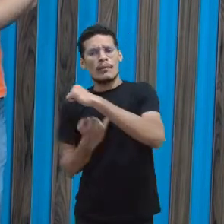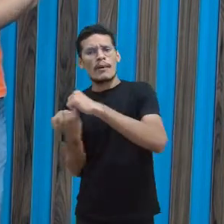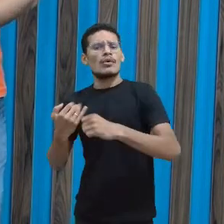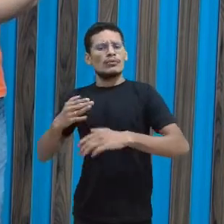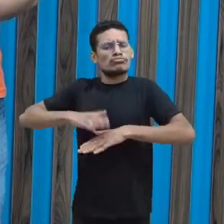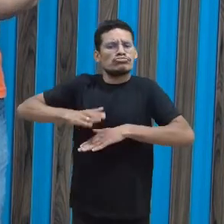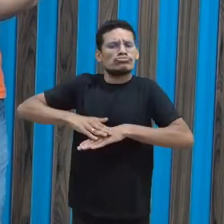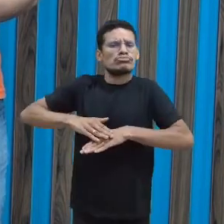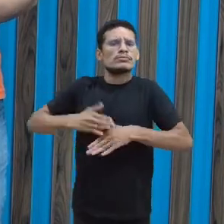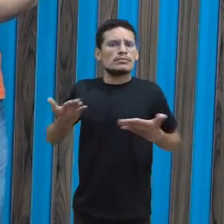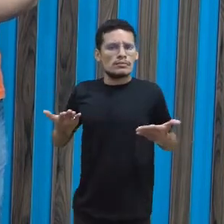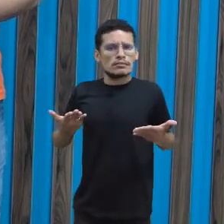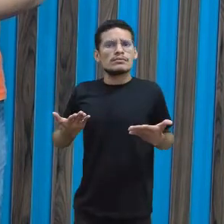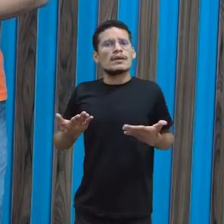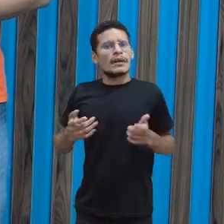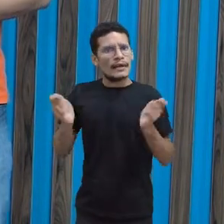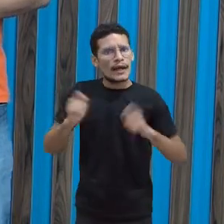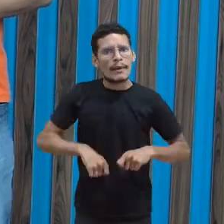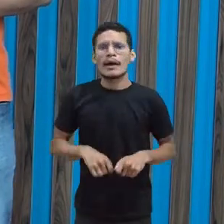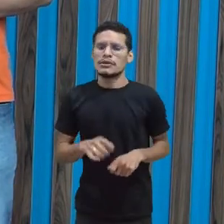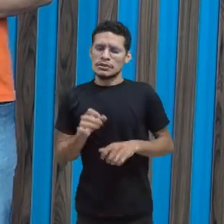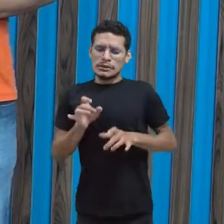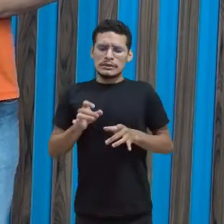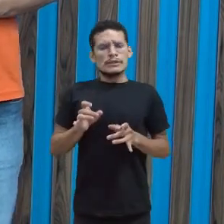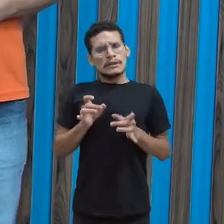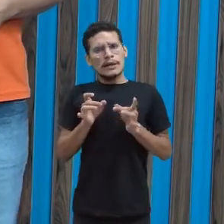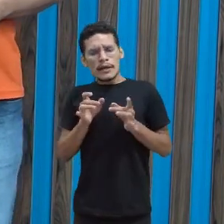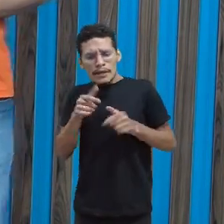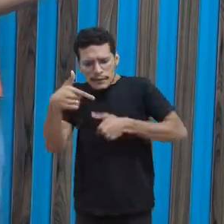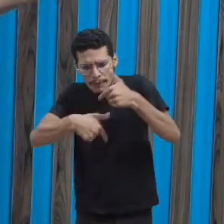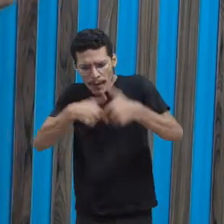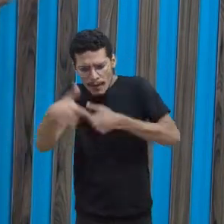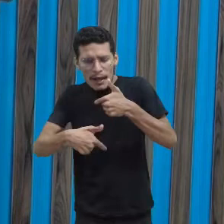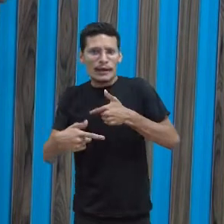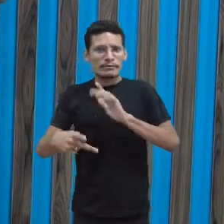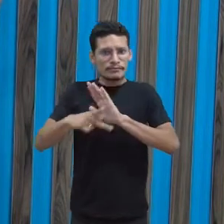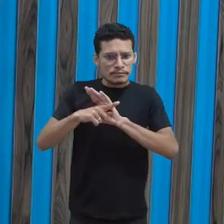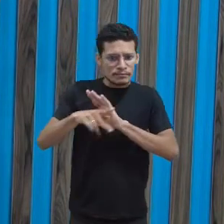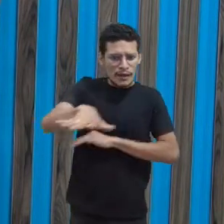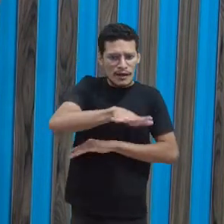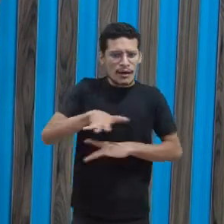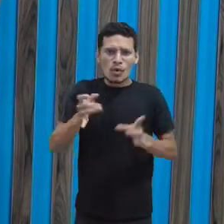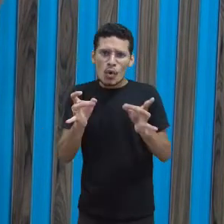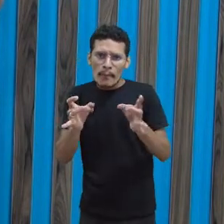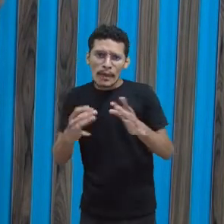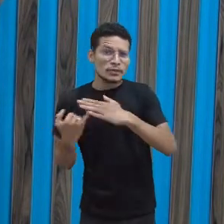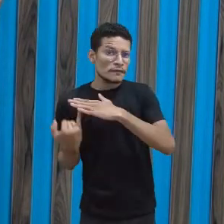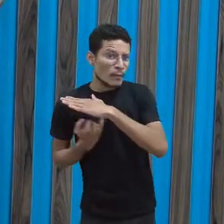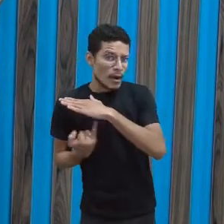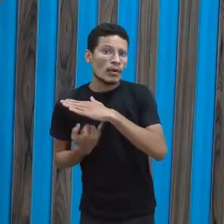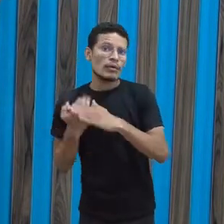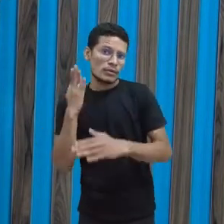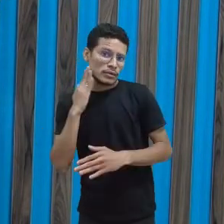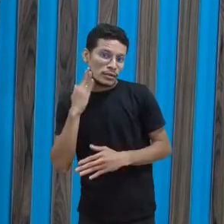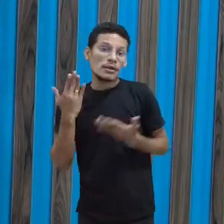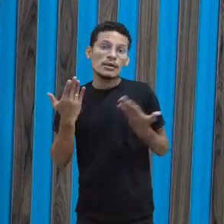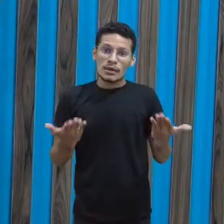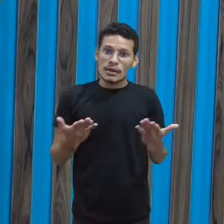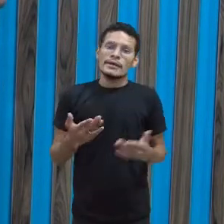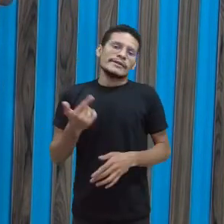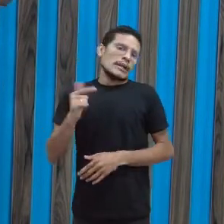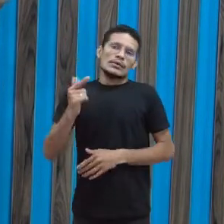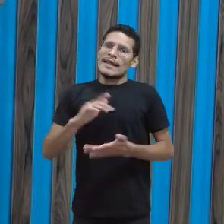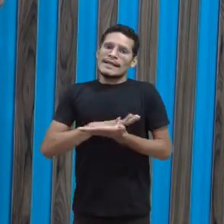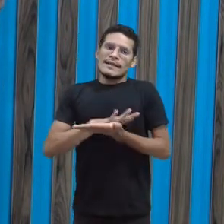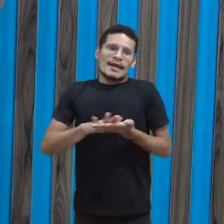própria, passam a atuar, enfim, num comércio informal, por exemplo, e aí não tem, claro,